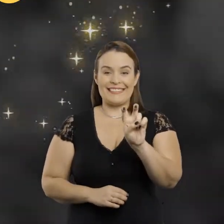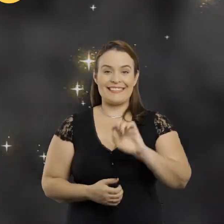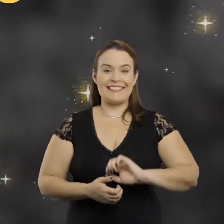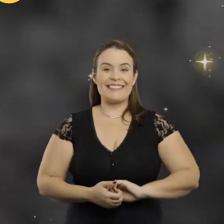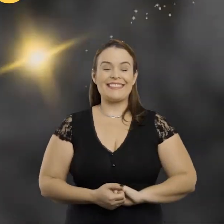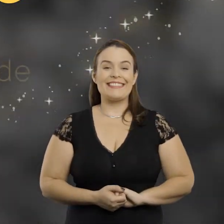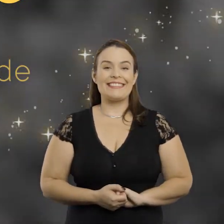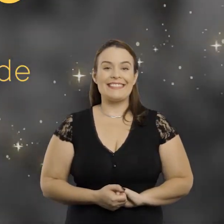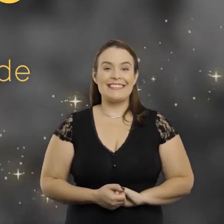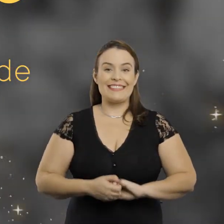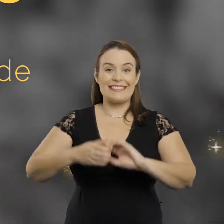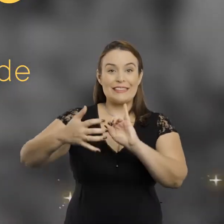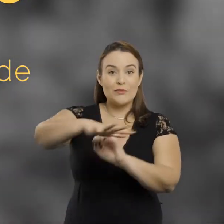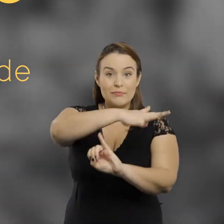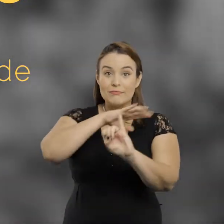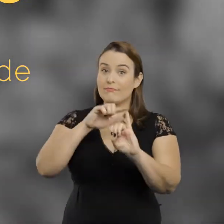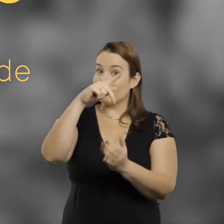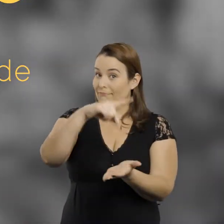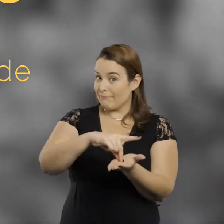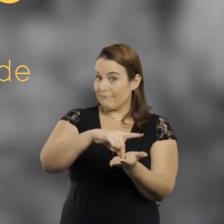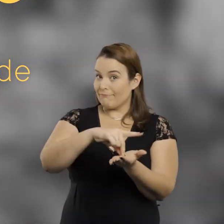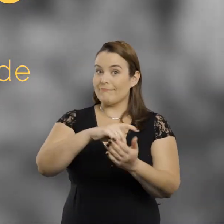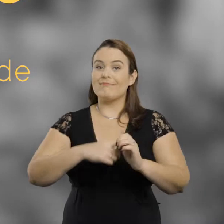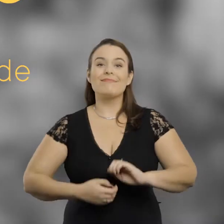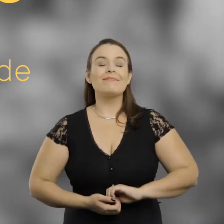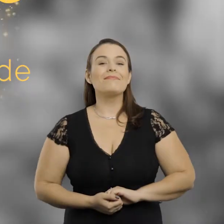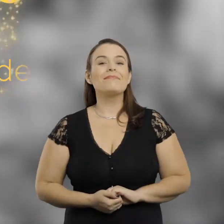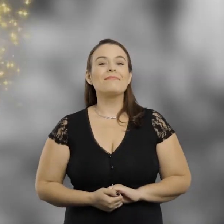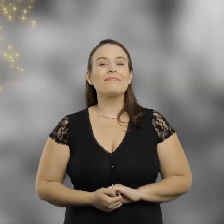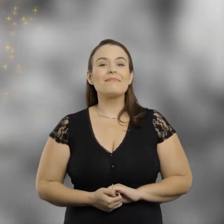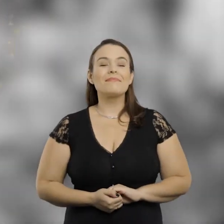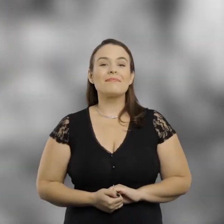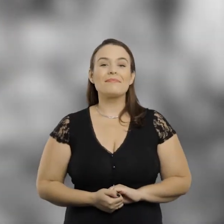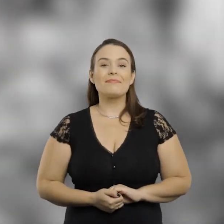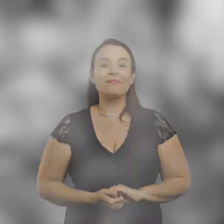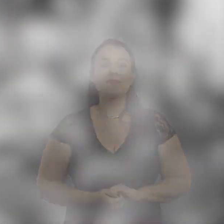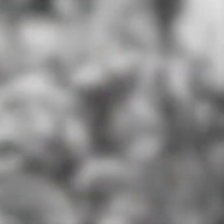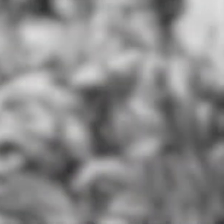Capítulo 5. A Ilha da Verdade.